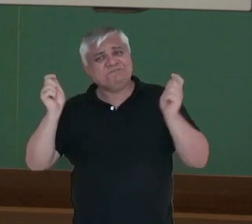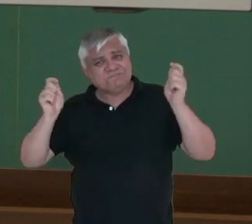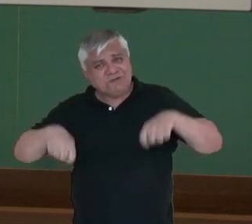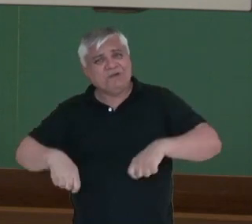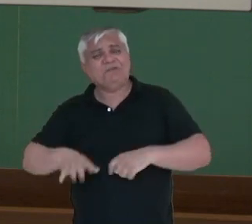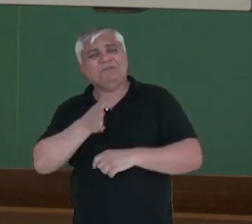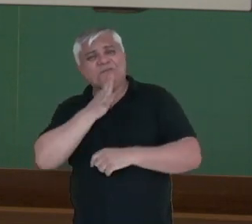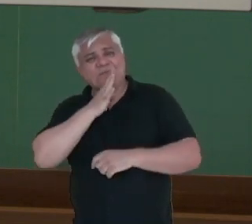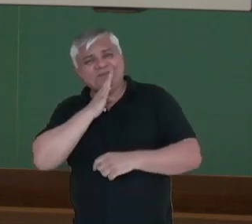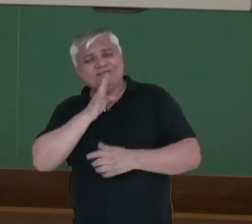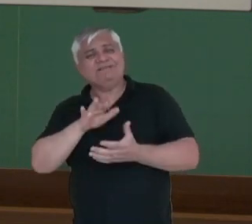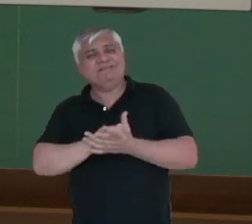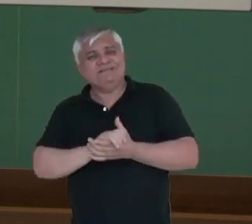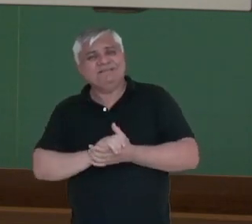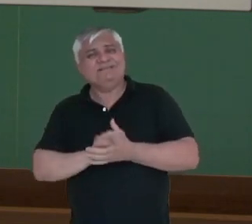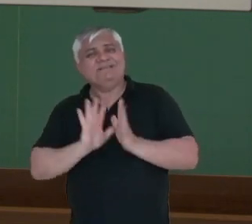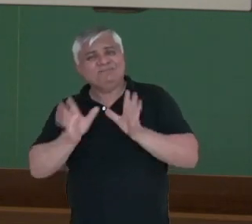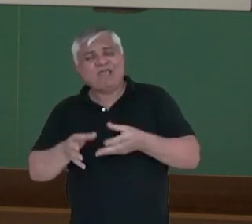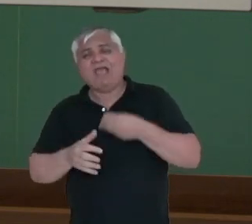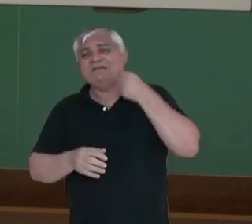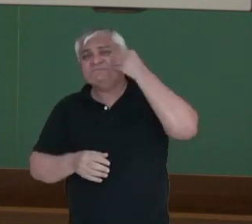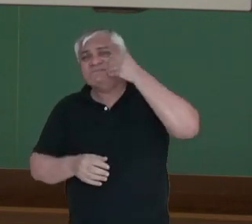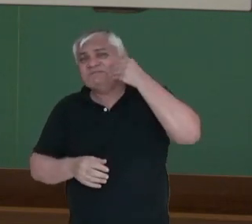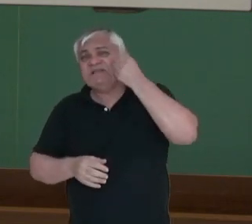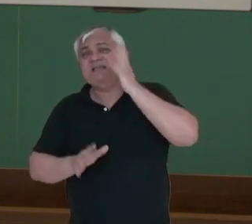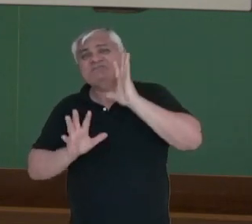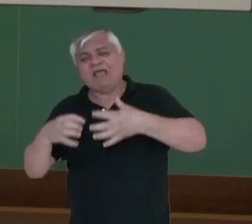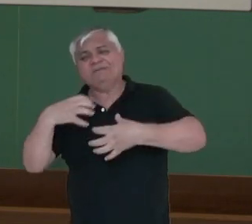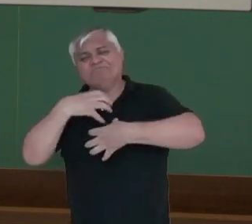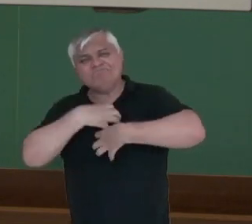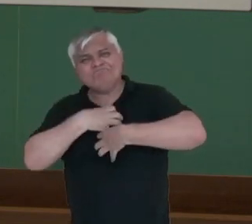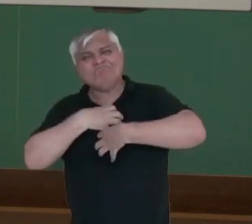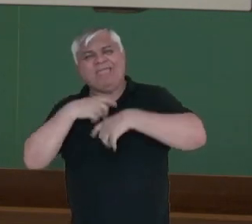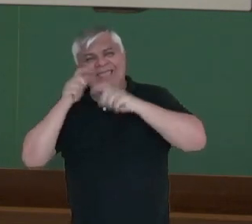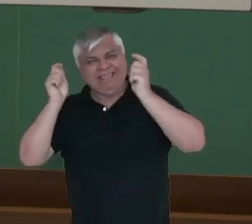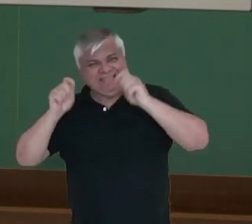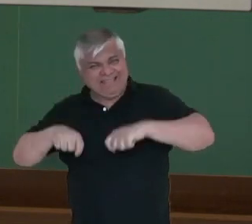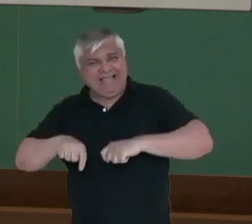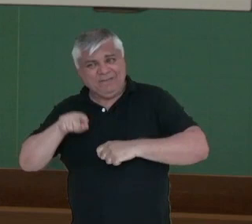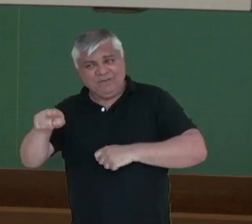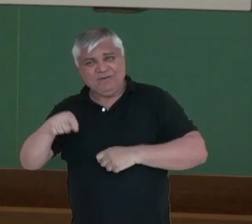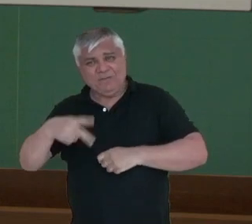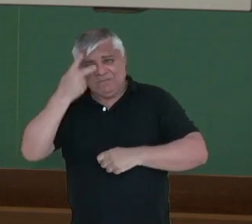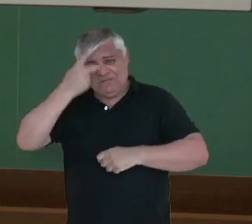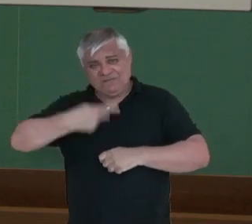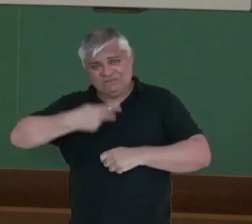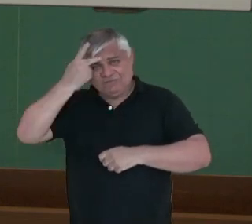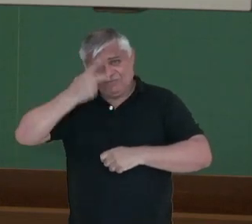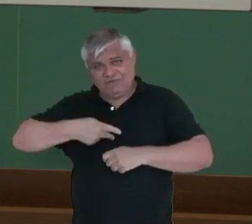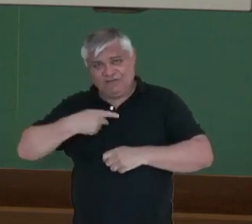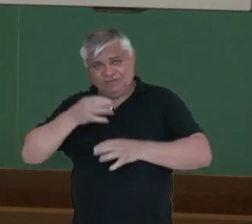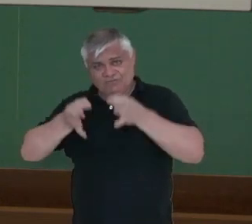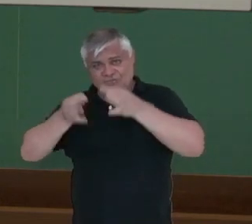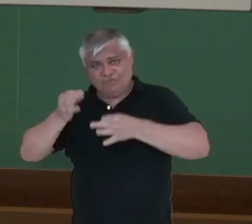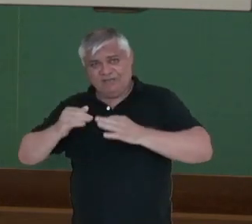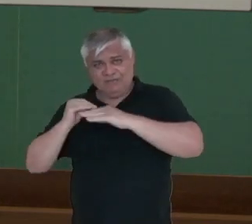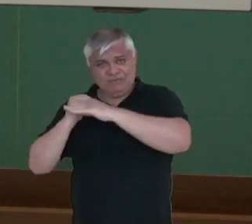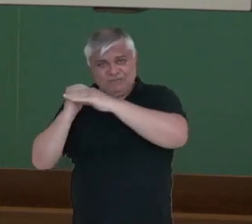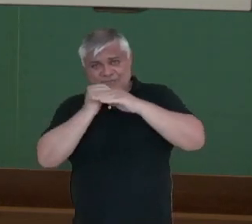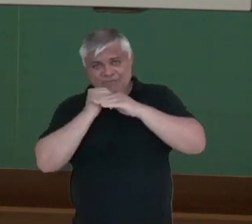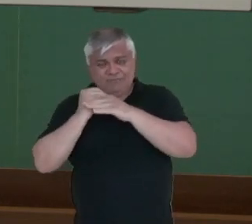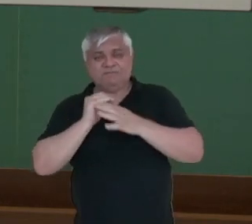conhecer, mesmo que a gente tenha experiência? Será que é possível a gente tirar de uma experiência particular um juízo universal? Essa é uma